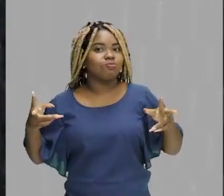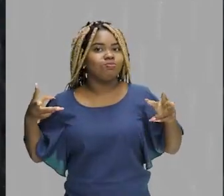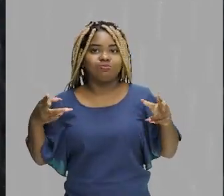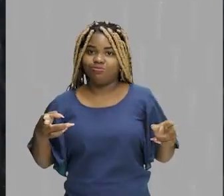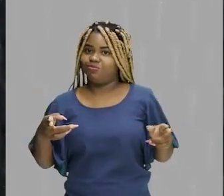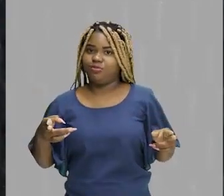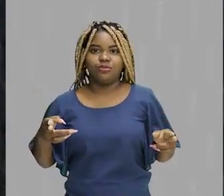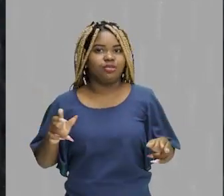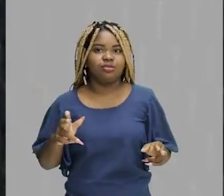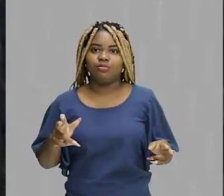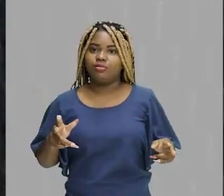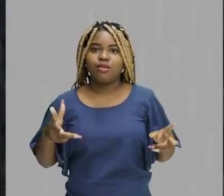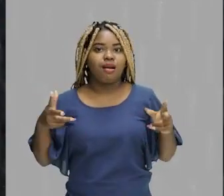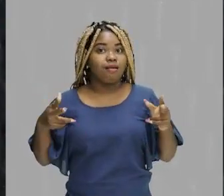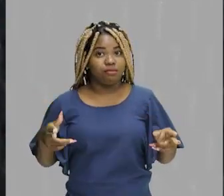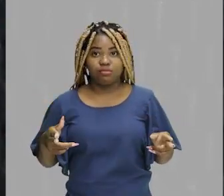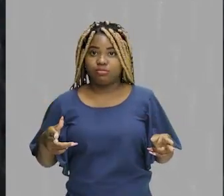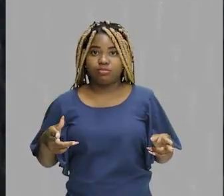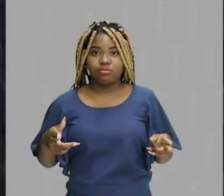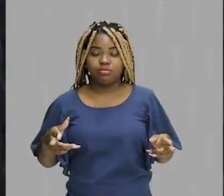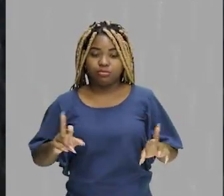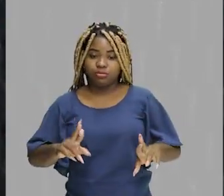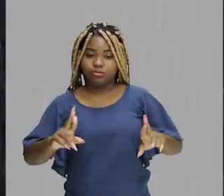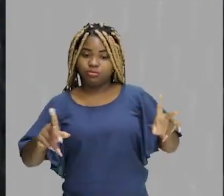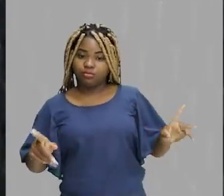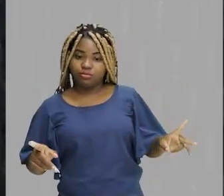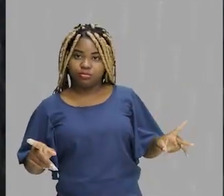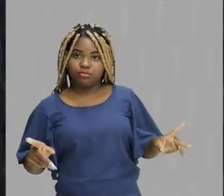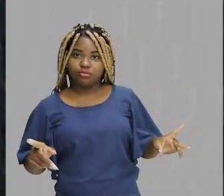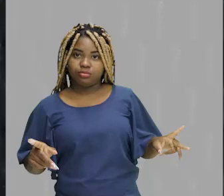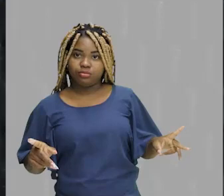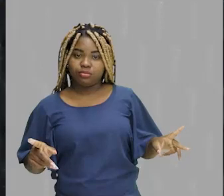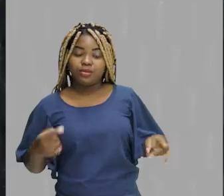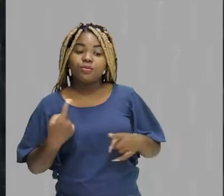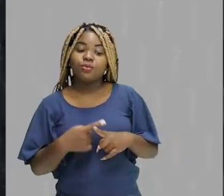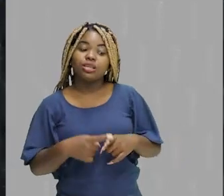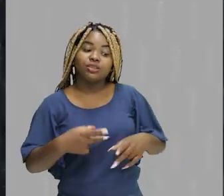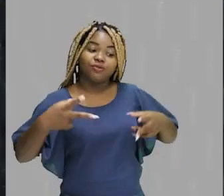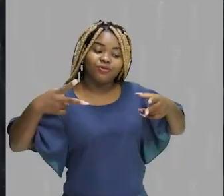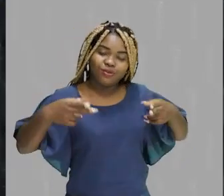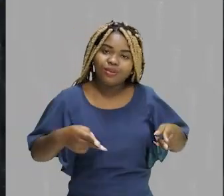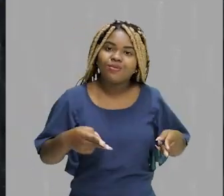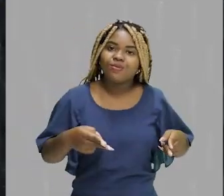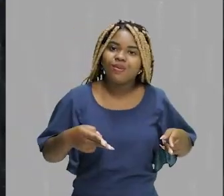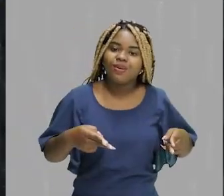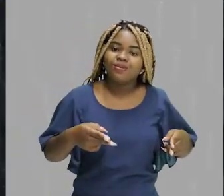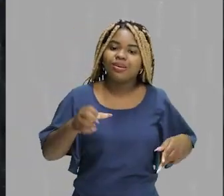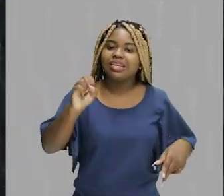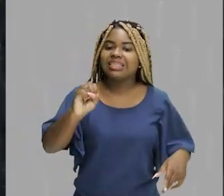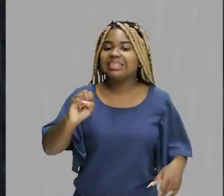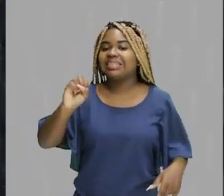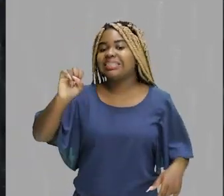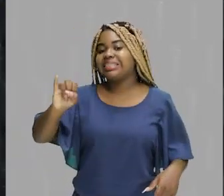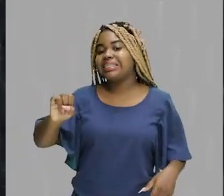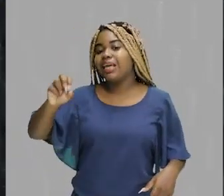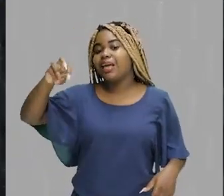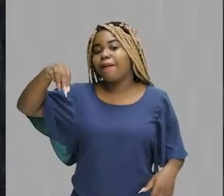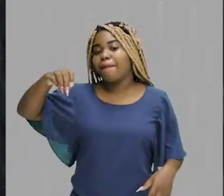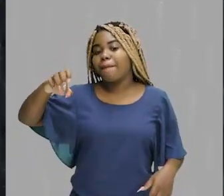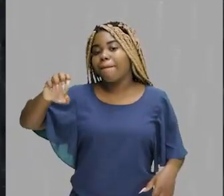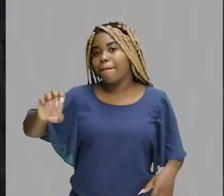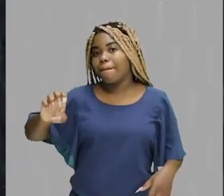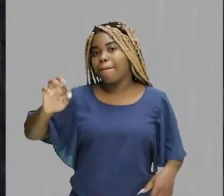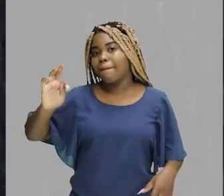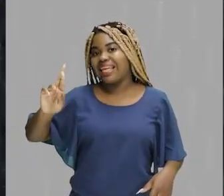estão assimétricas, porque se forem iguais, seriam simétricas. Então, para a ocorrência